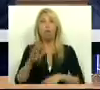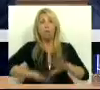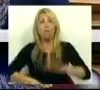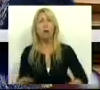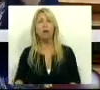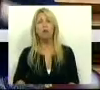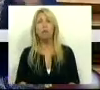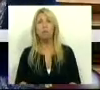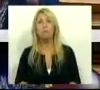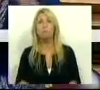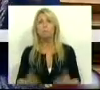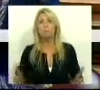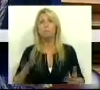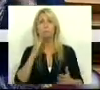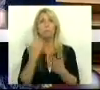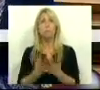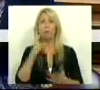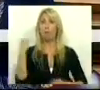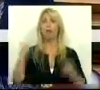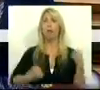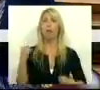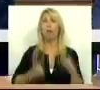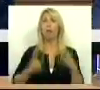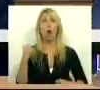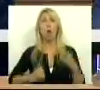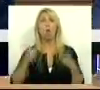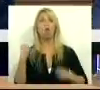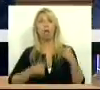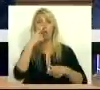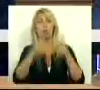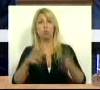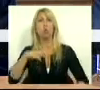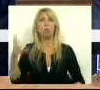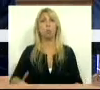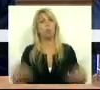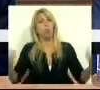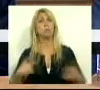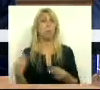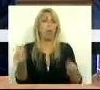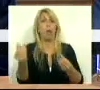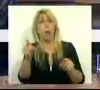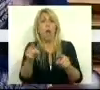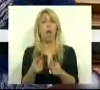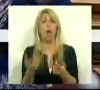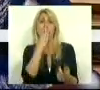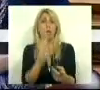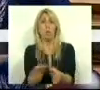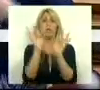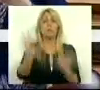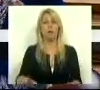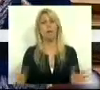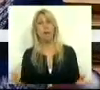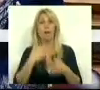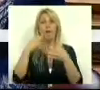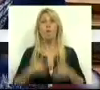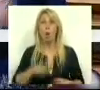E que levasse os protestos dos portugueses como este governo leva. Não, diz o Sr. Primeiro-Ministro, cá está a confirmação. Este governo vive